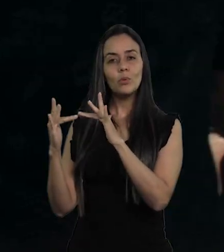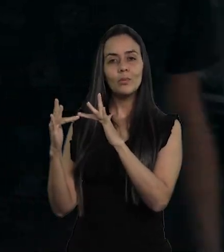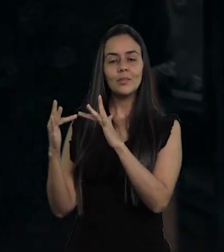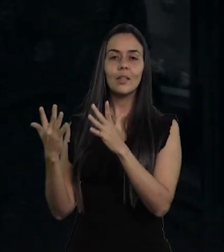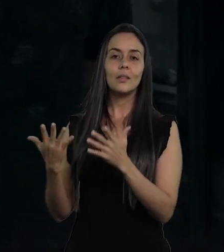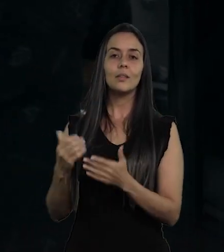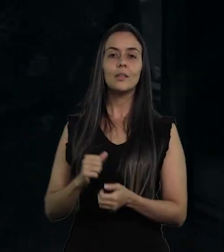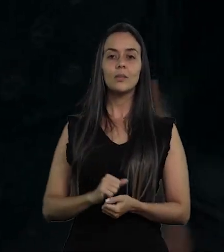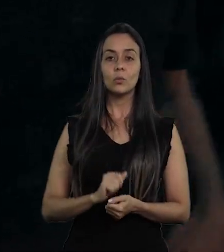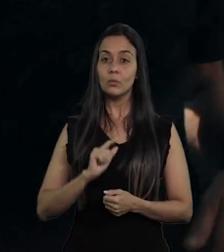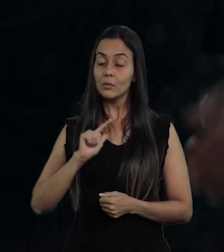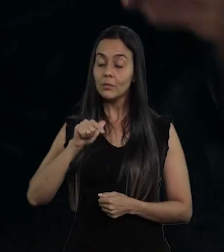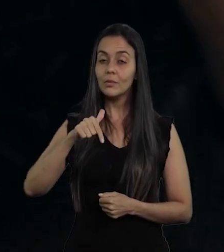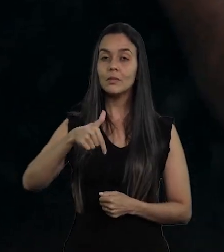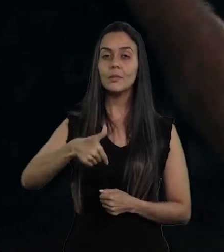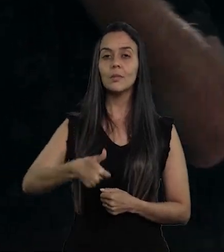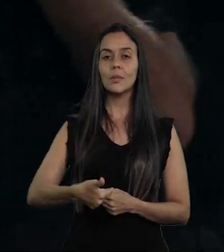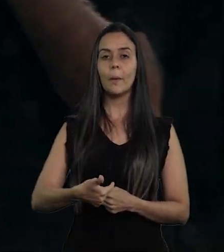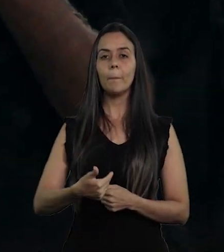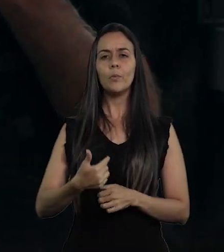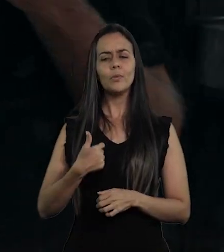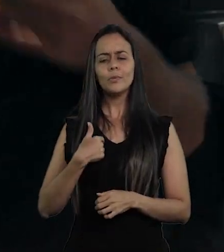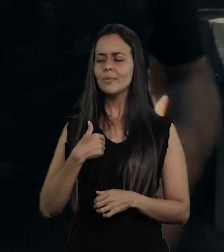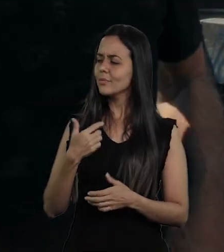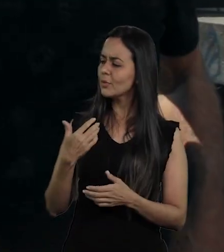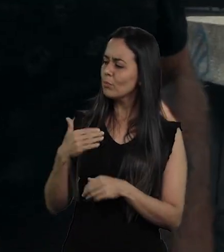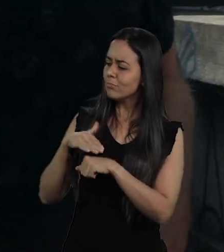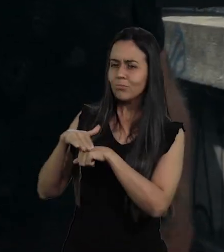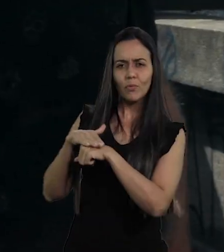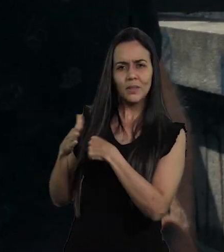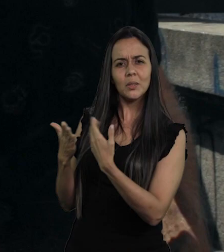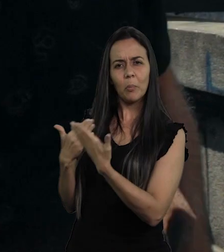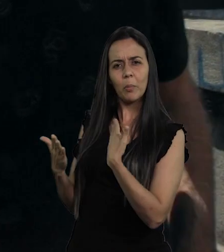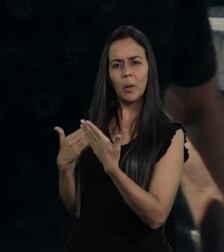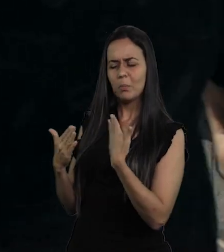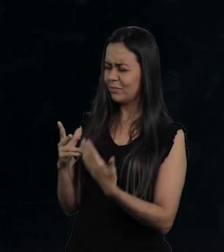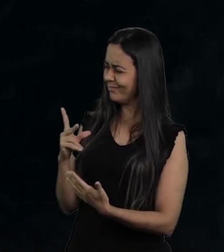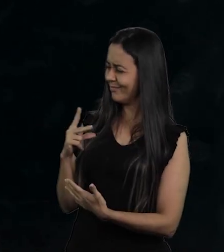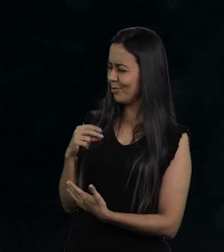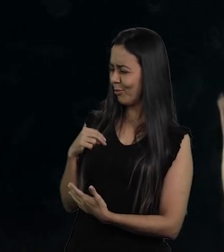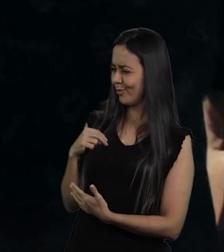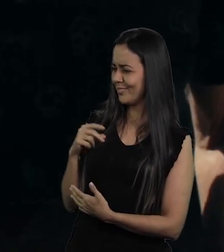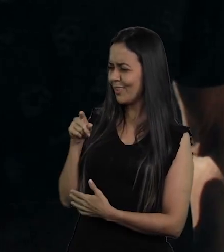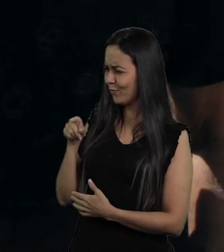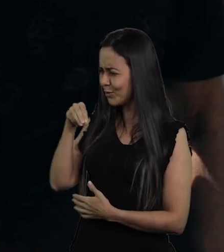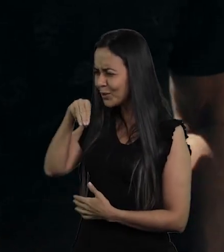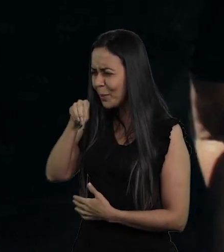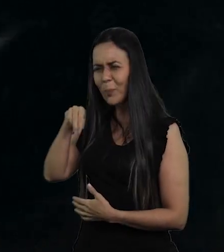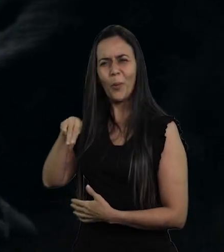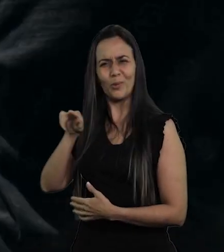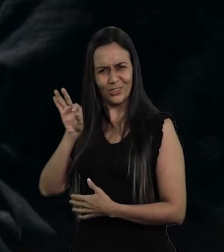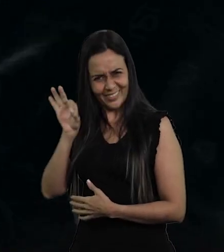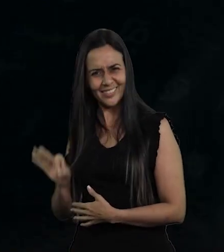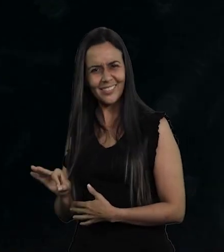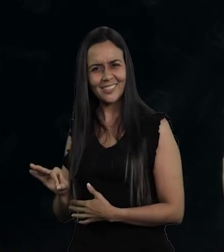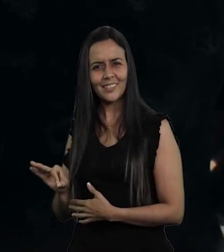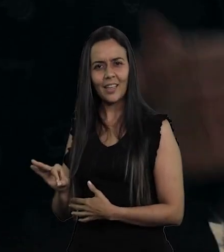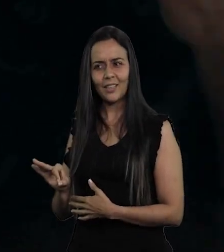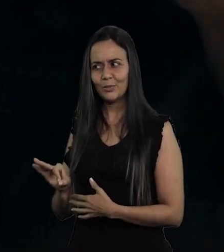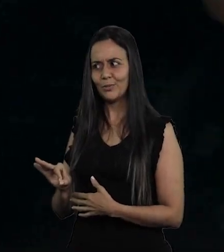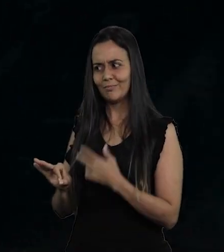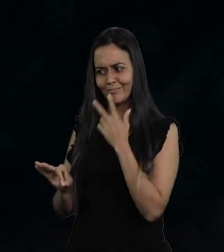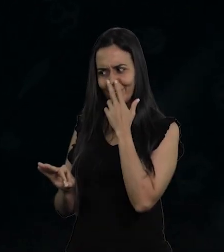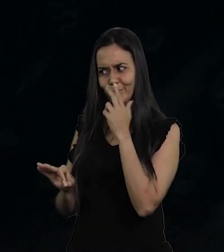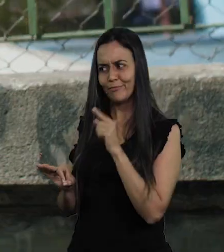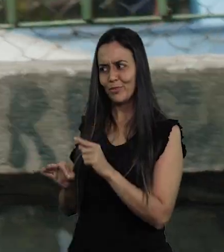episódio. E aí, com um pouco mais de proximidade, eu comentei com ele. Eu falei, se você não fosse monge, você seria um serial killer.